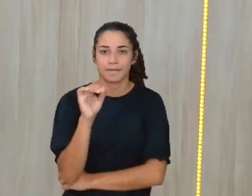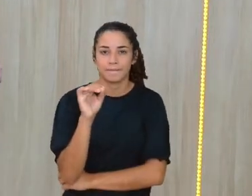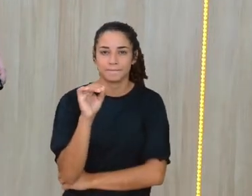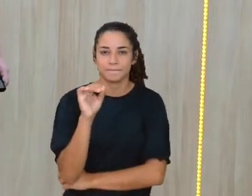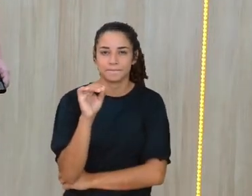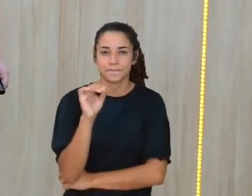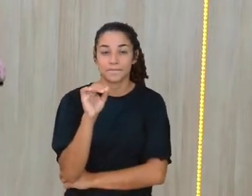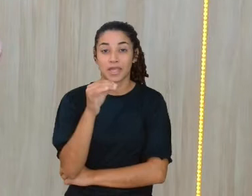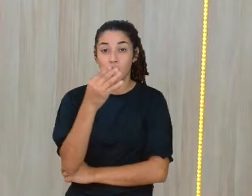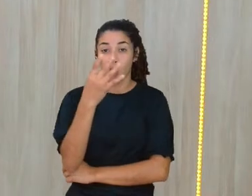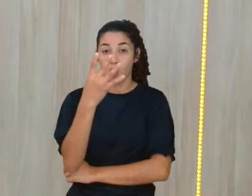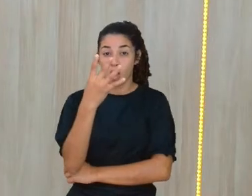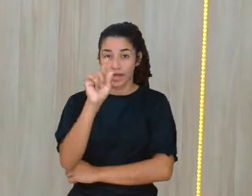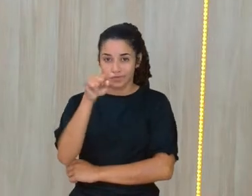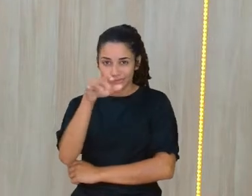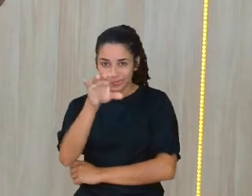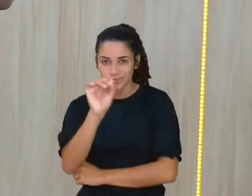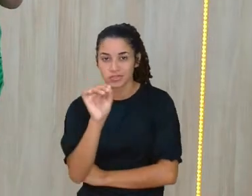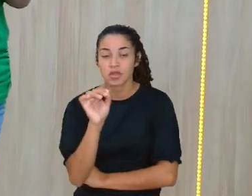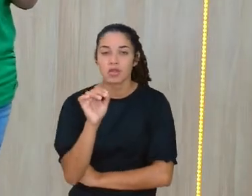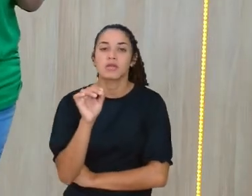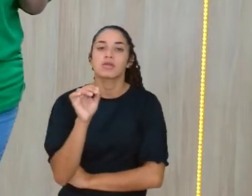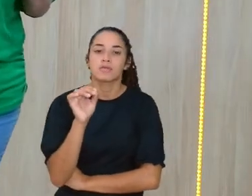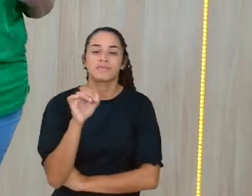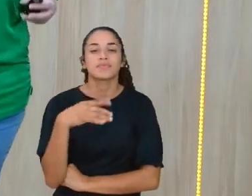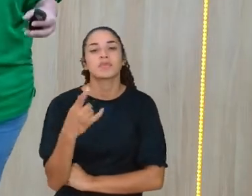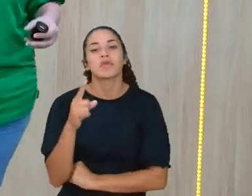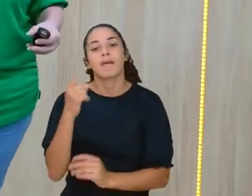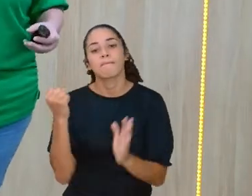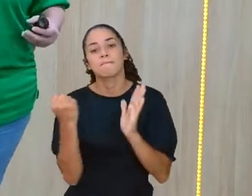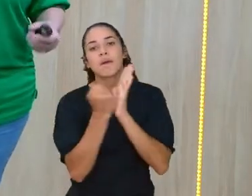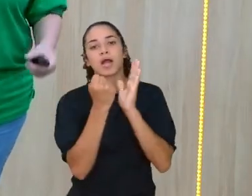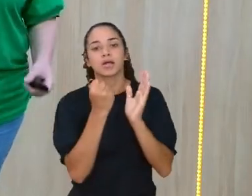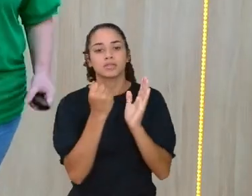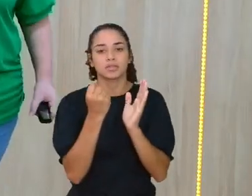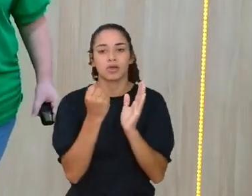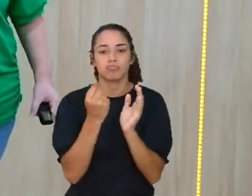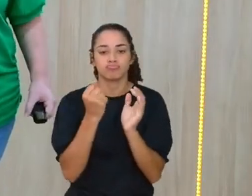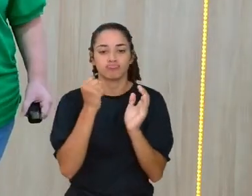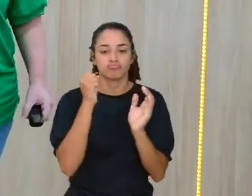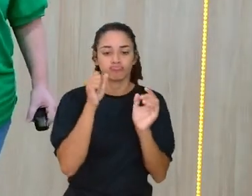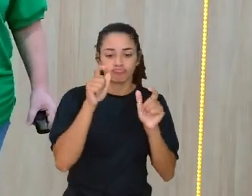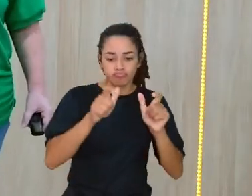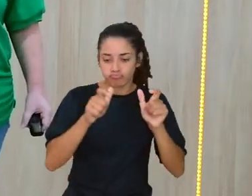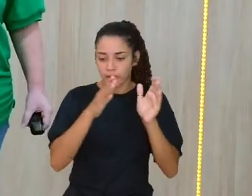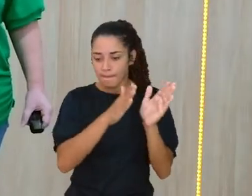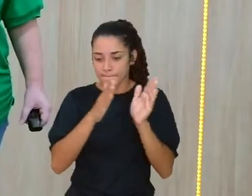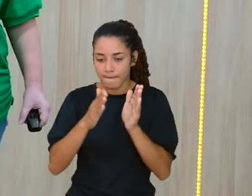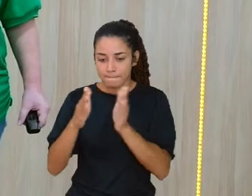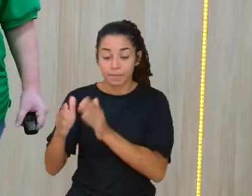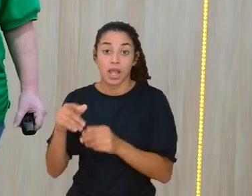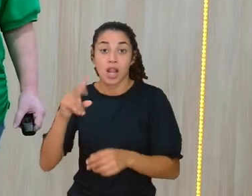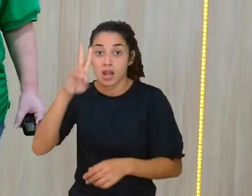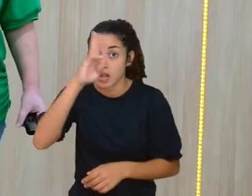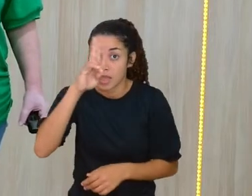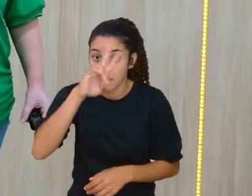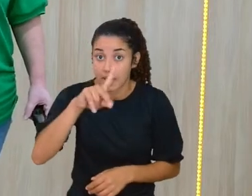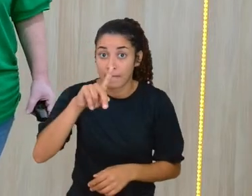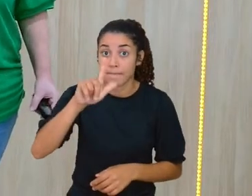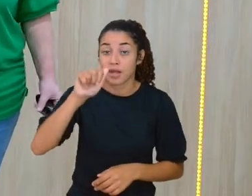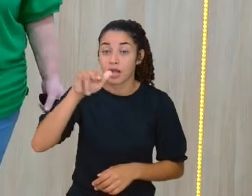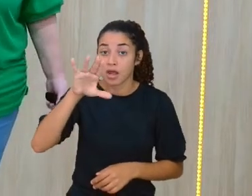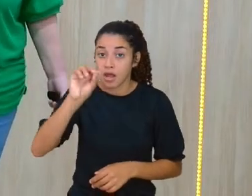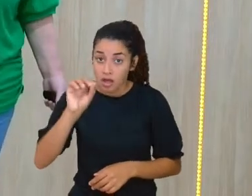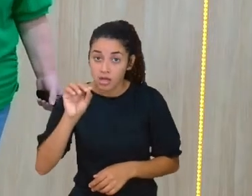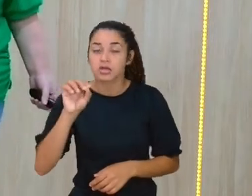é o 4, 0. Essa marcação é importante. Lembrando, plano cartesiano. Por